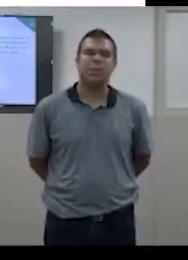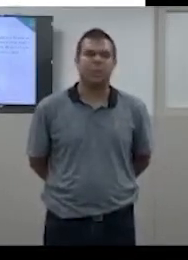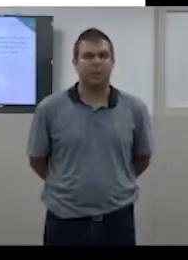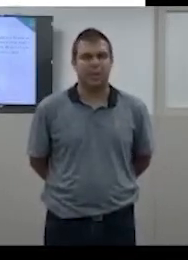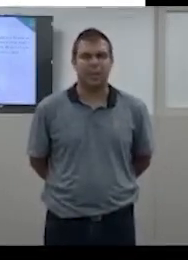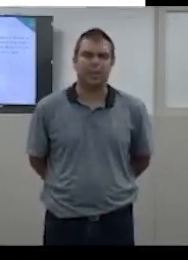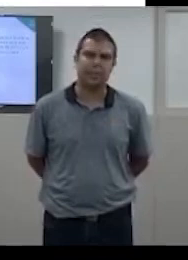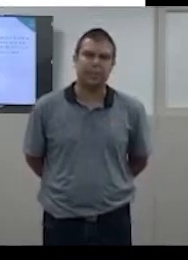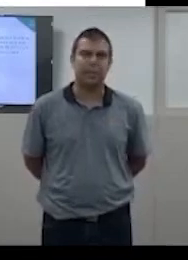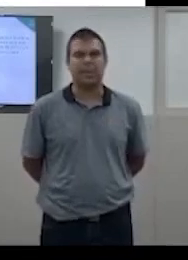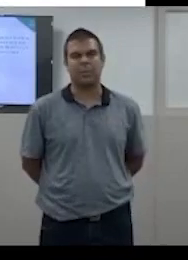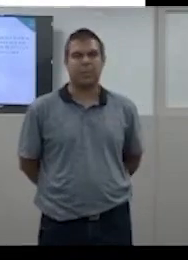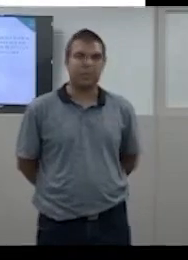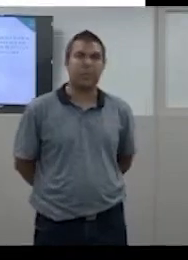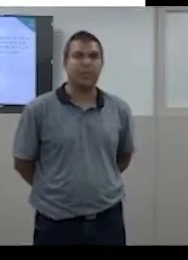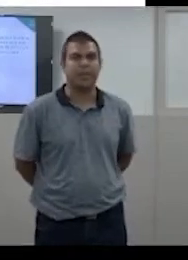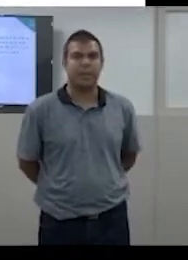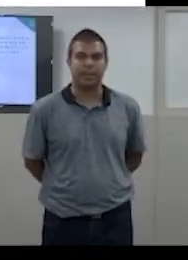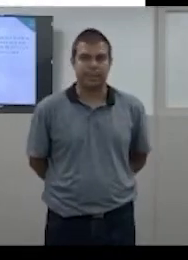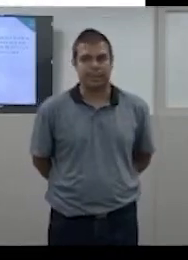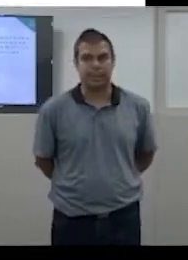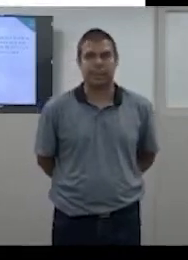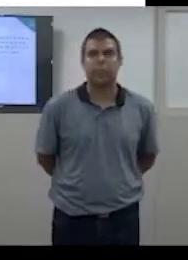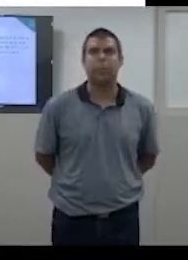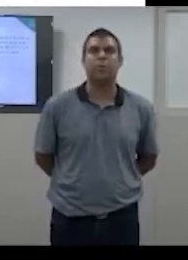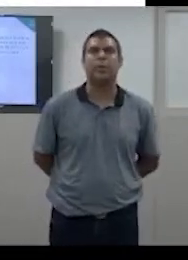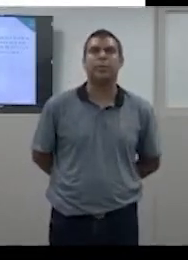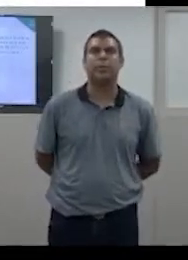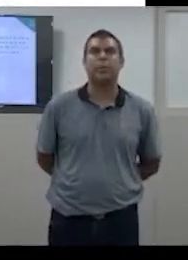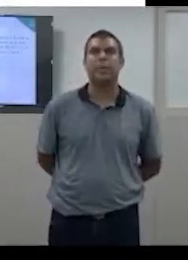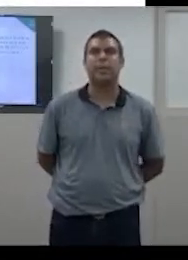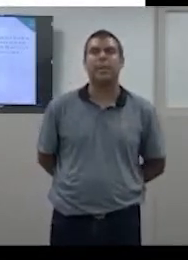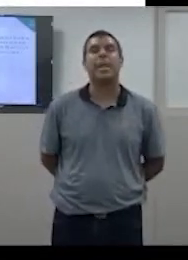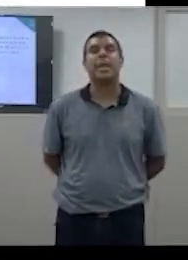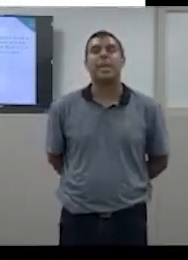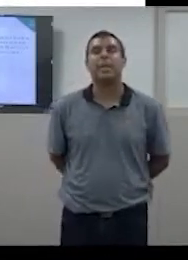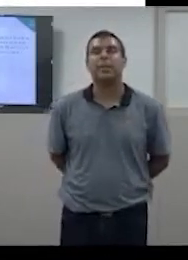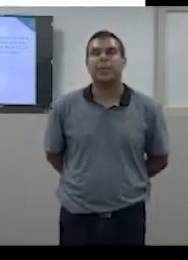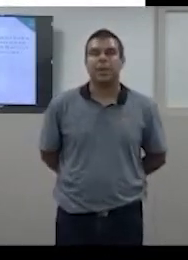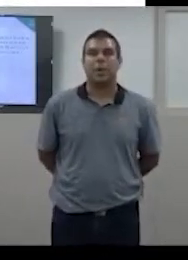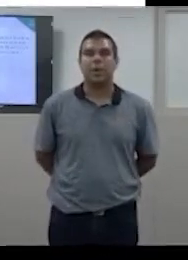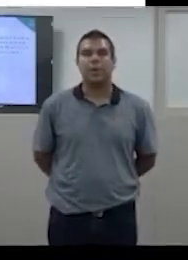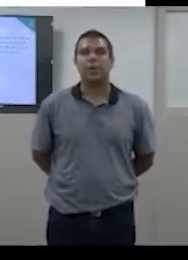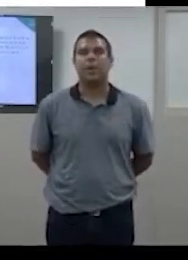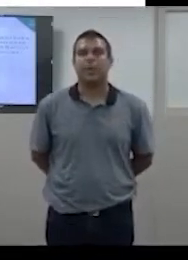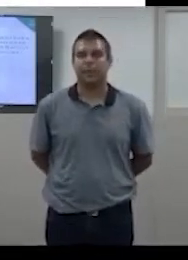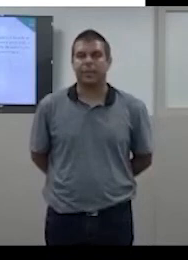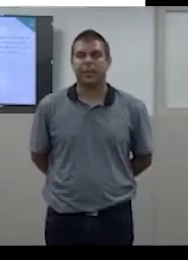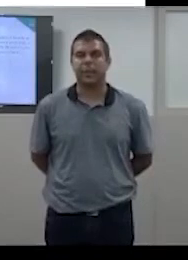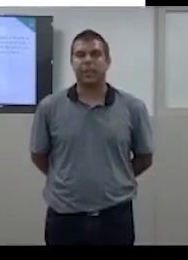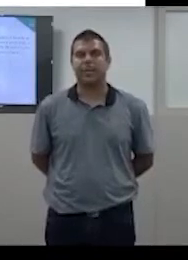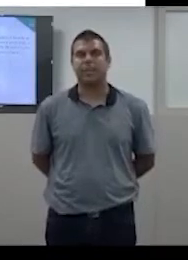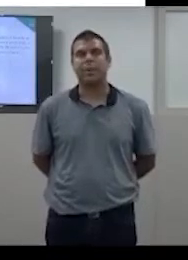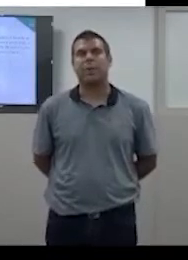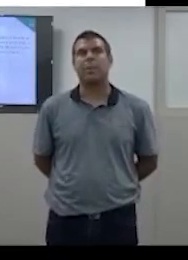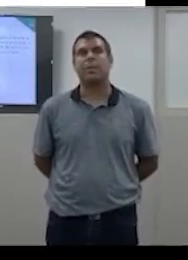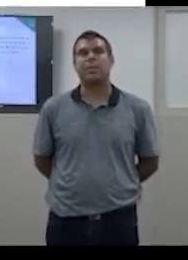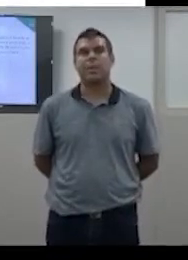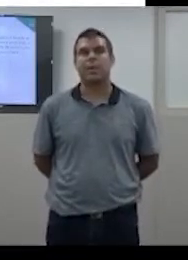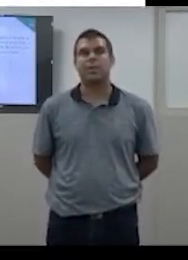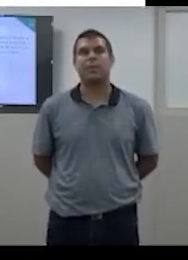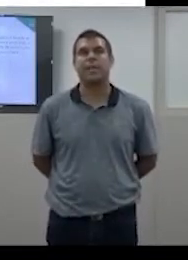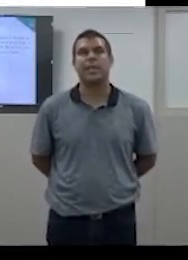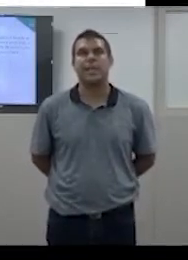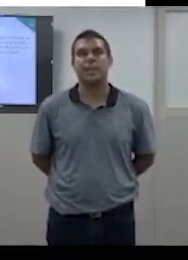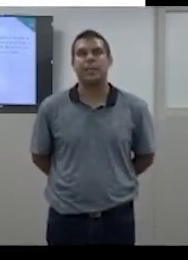ali 1,18 kg, mais ou menos, 1,30 kg, depende muito do contexto que você vai ter ali. Então assim, o que acontece que você vai ter ali, pessoal?